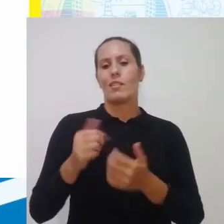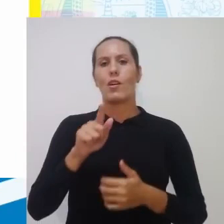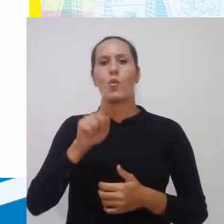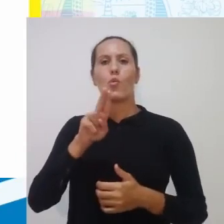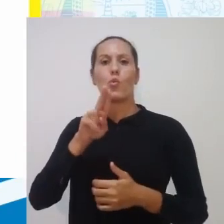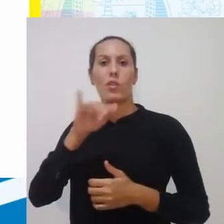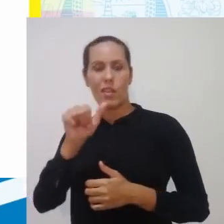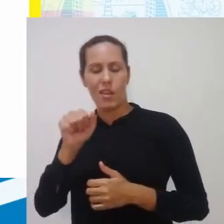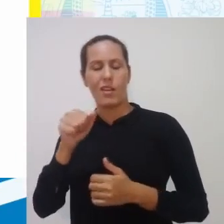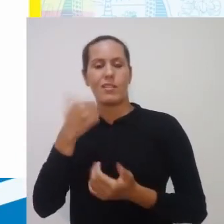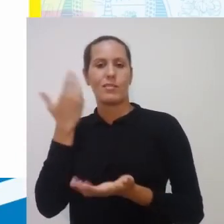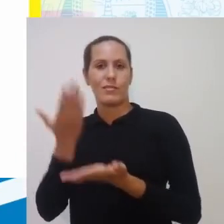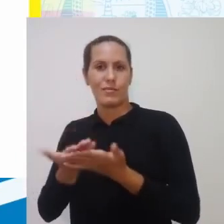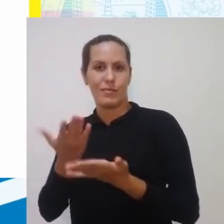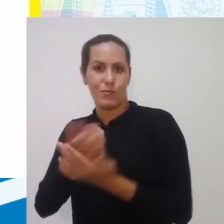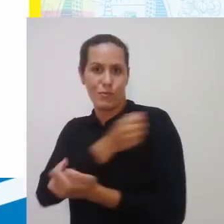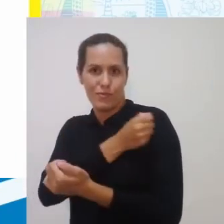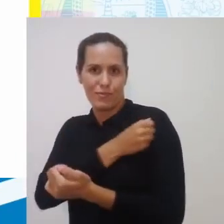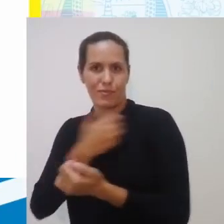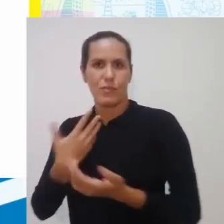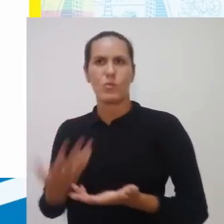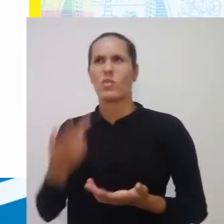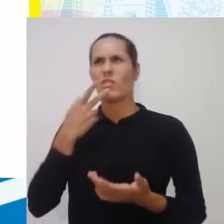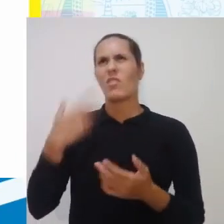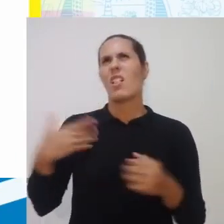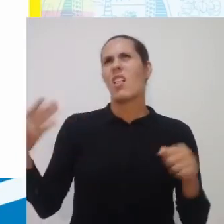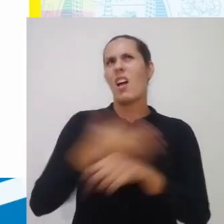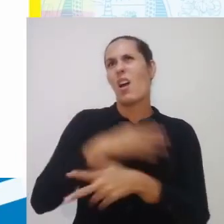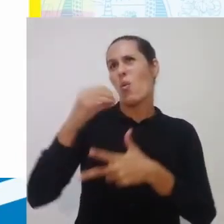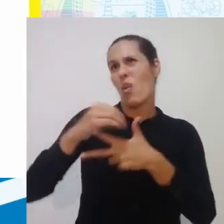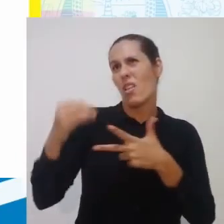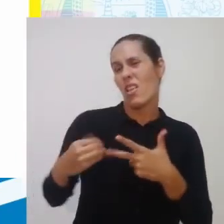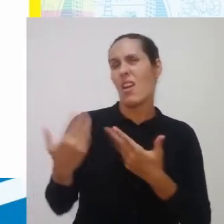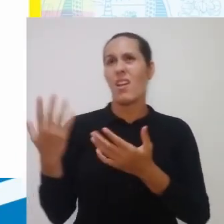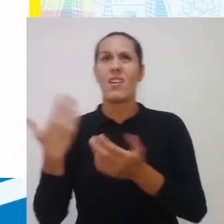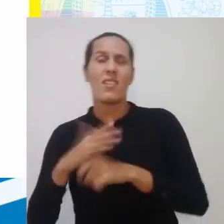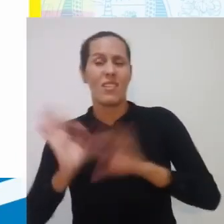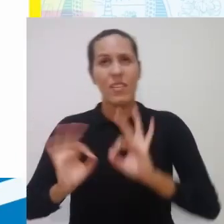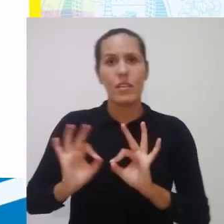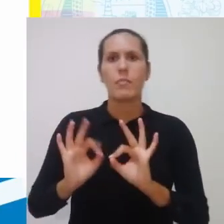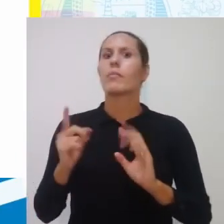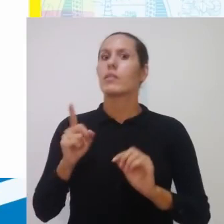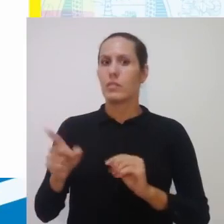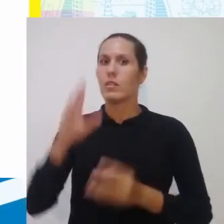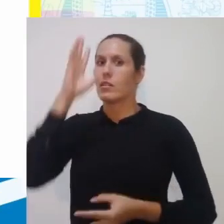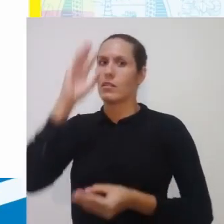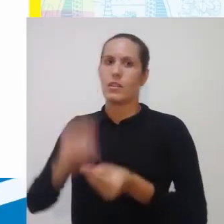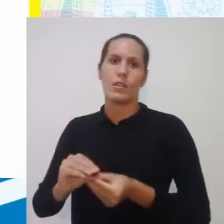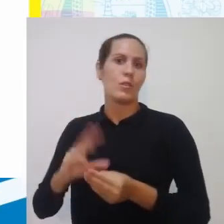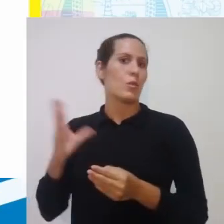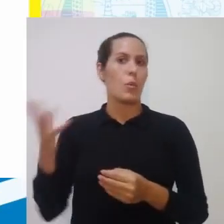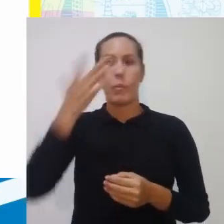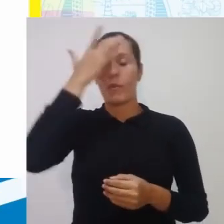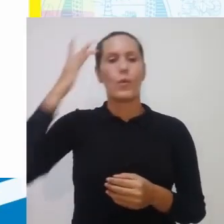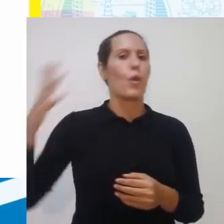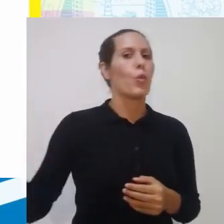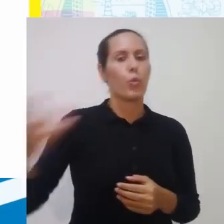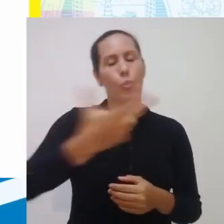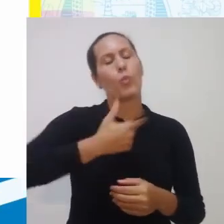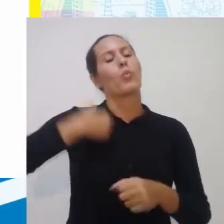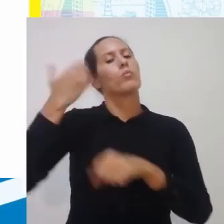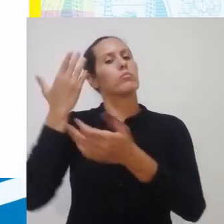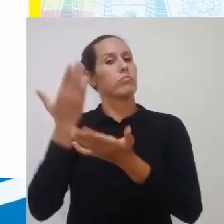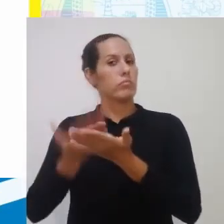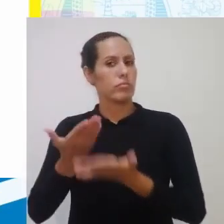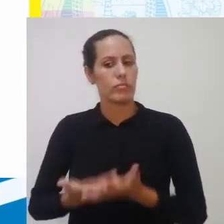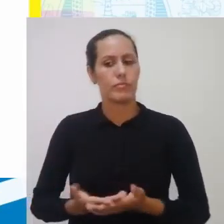Estudante, que é aquele site para quem está se preparando para o Enem, e aí você vai me dizer, sou muito novo para Enem, mas olha, esse resumo serve para todo mundo que está